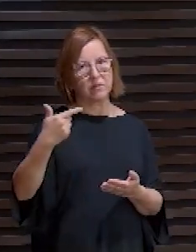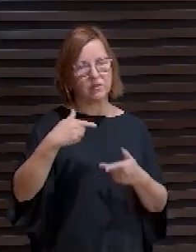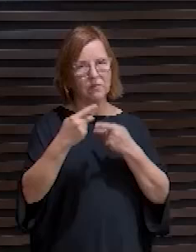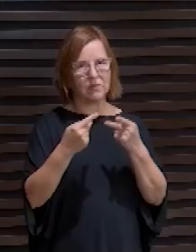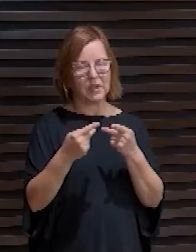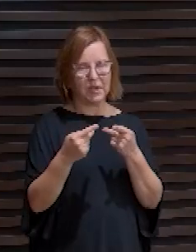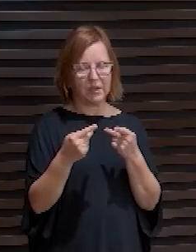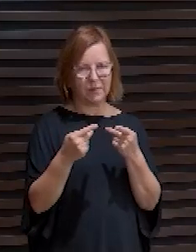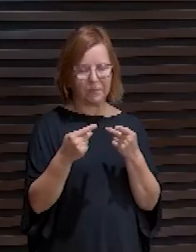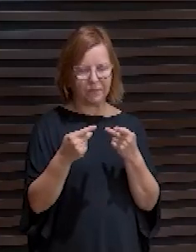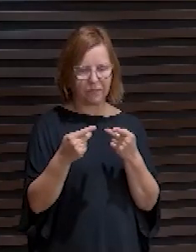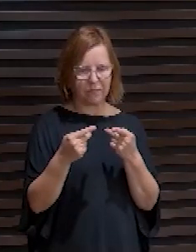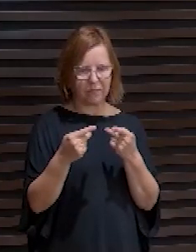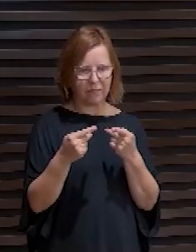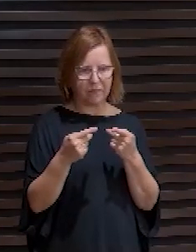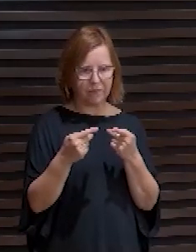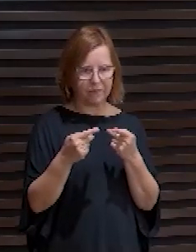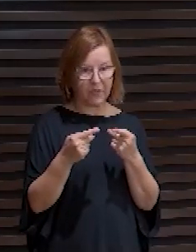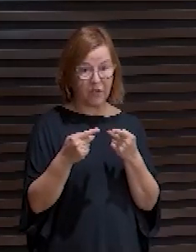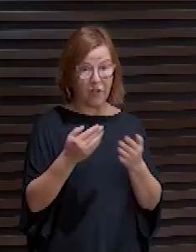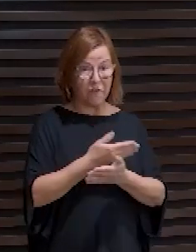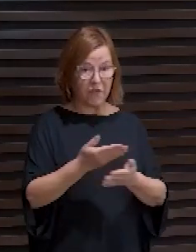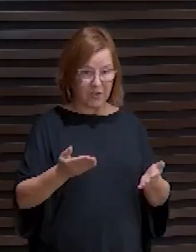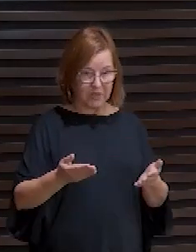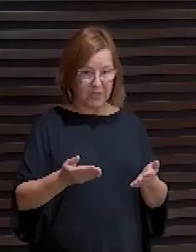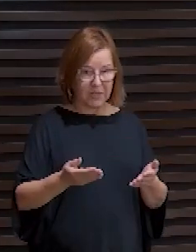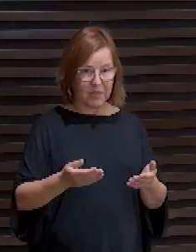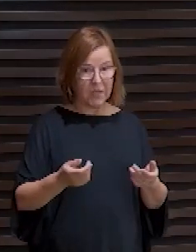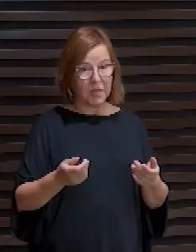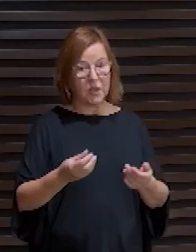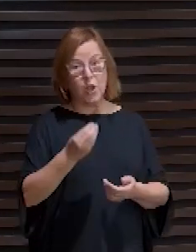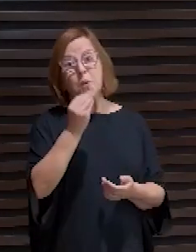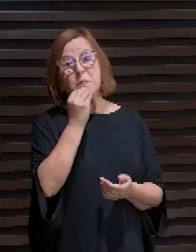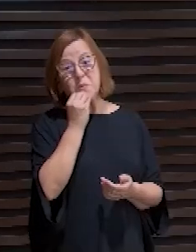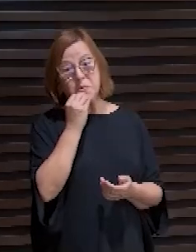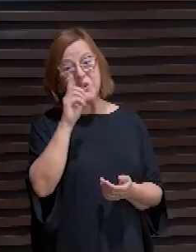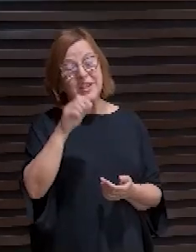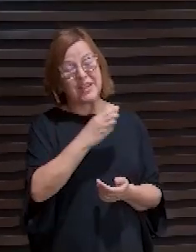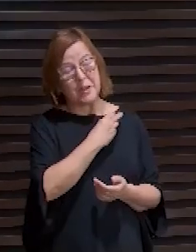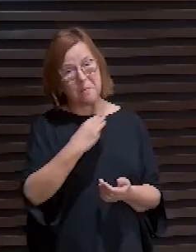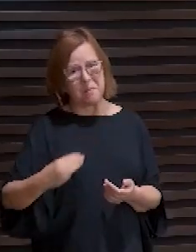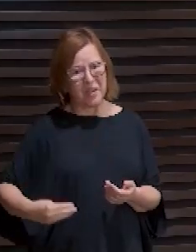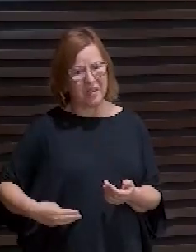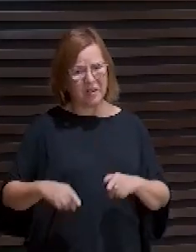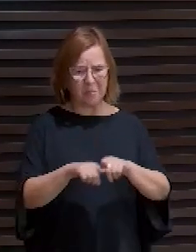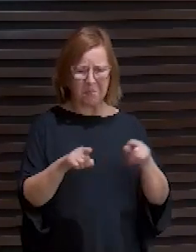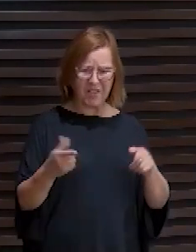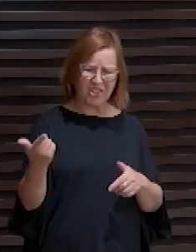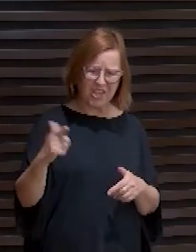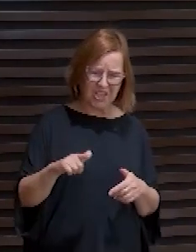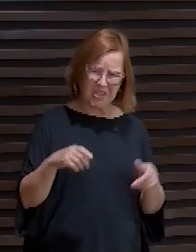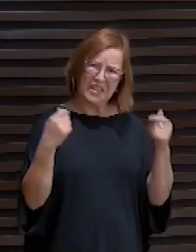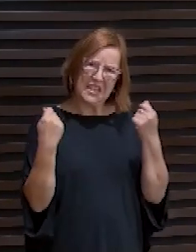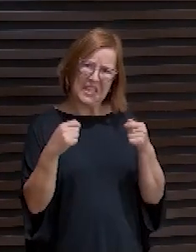efeito, quando devíeis ser mestres, atendendo ao tempo decorrido, tendes novamente necessidade de alguém